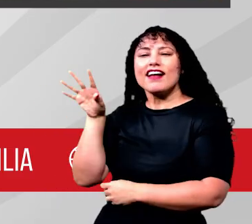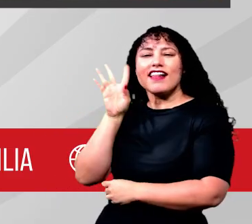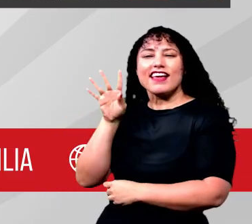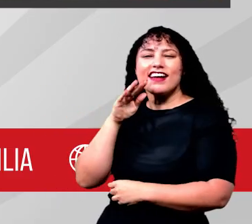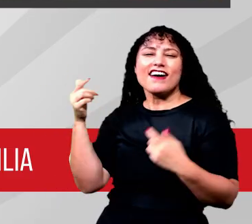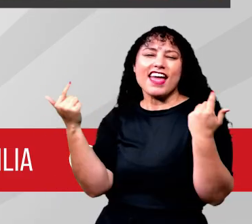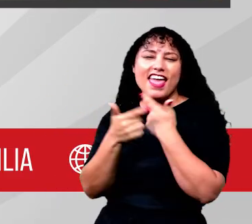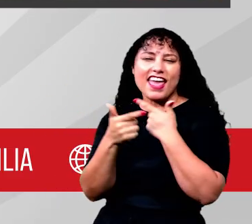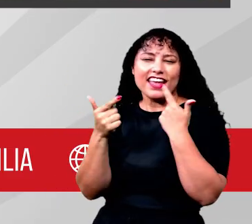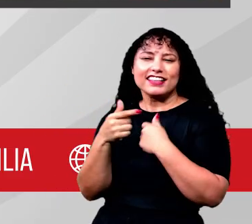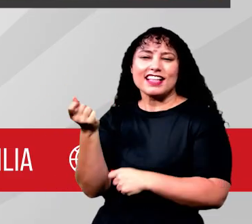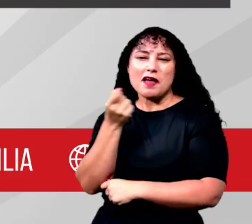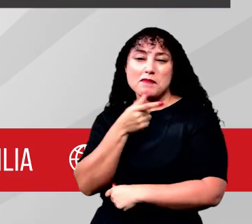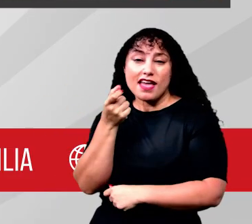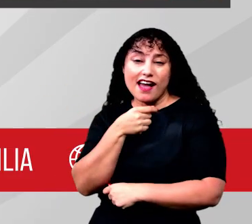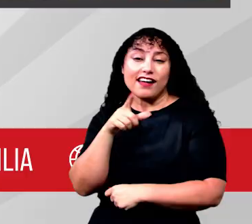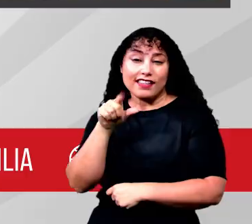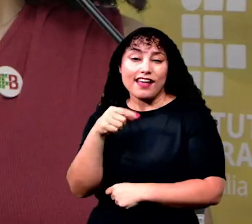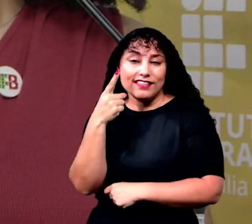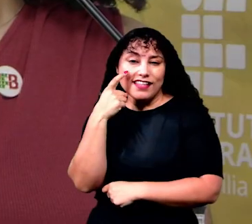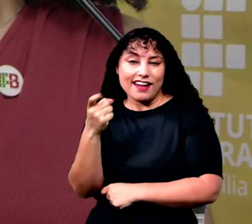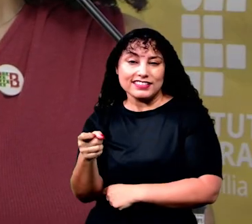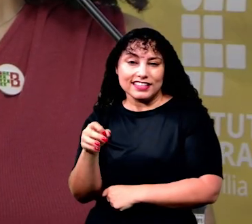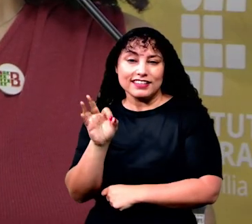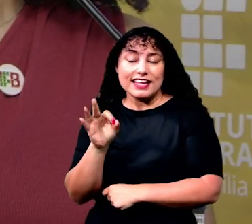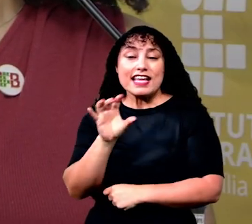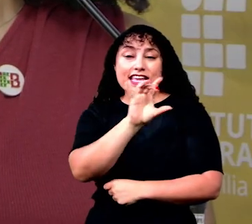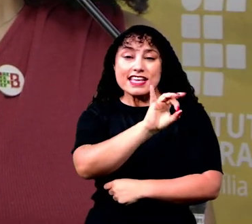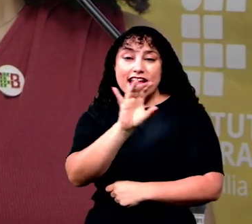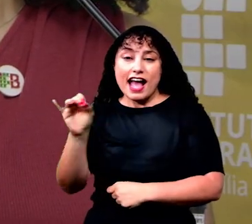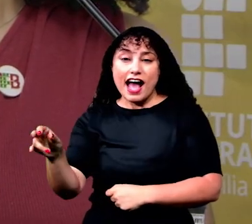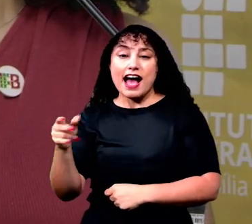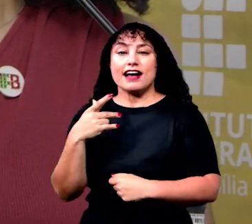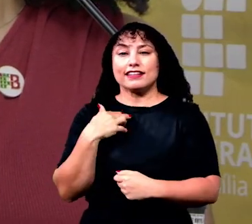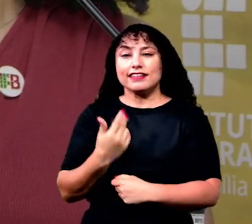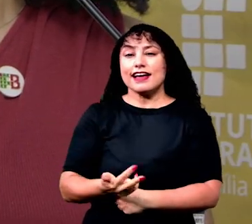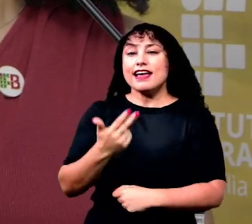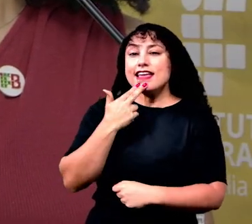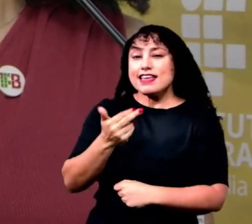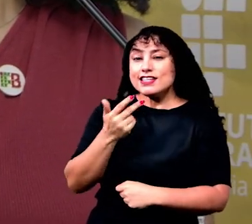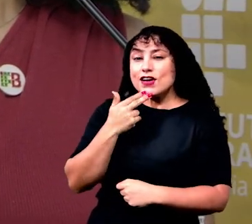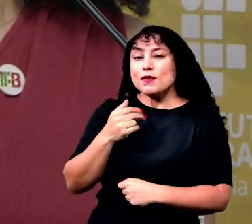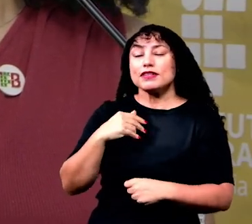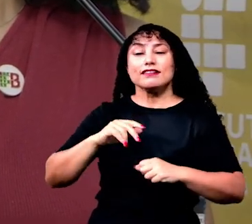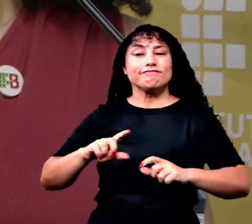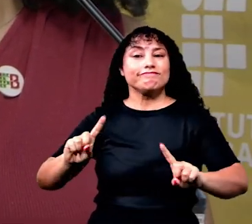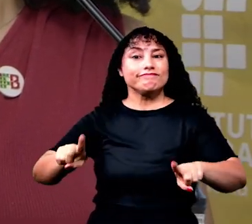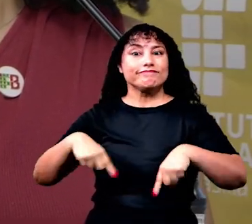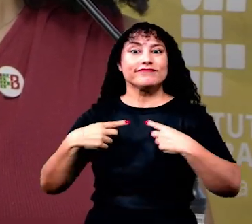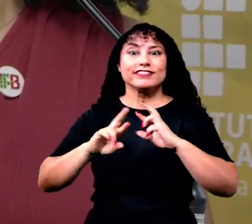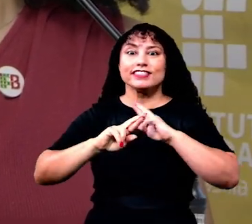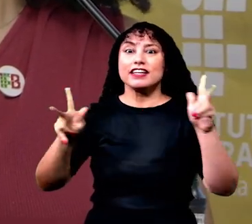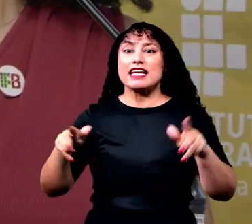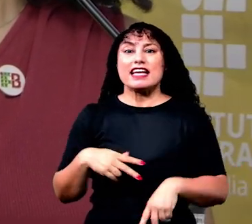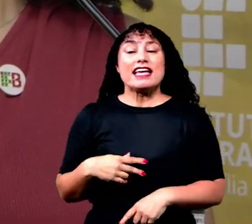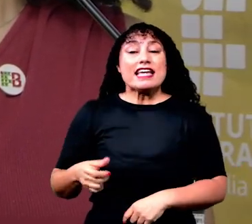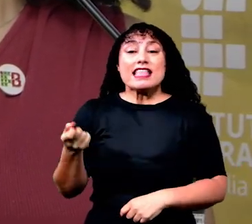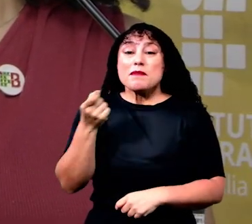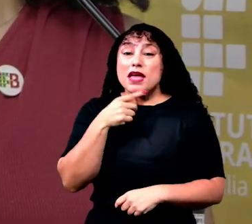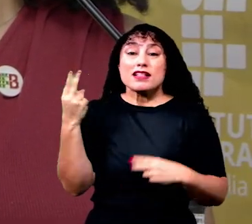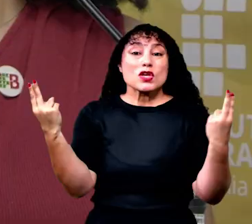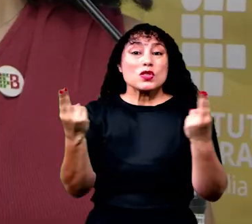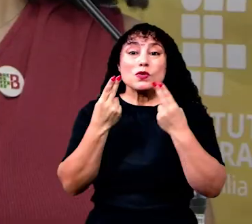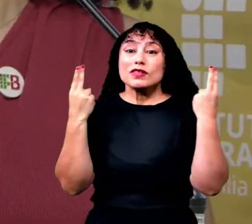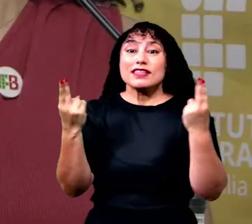rindo das piadas, e piada é uma coisa interessante, porque em cada idioma ela vai ter um efeito diferente. Sim, E tem piada que não dá para contar em